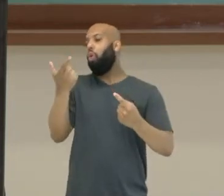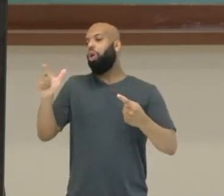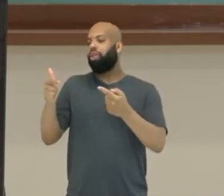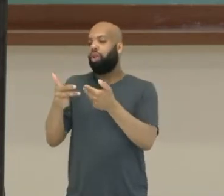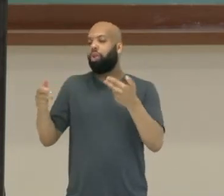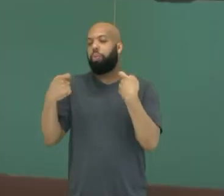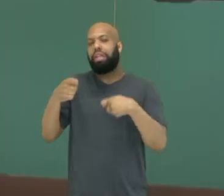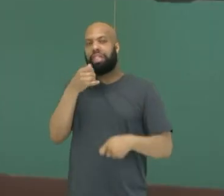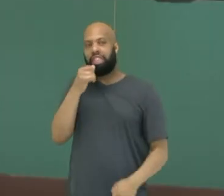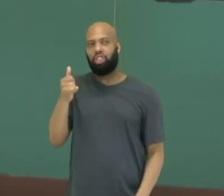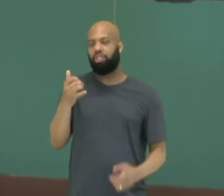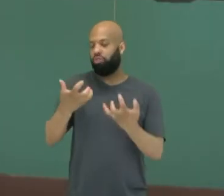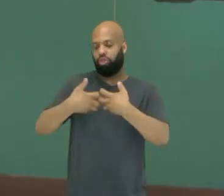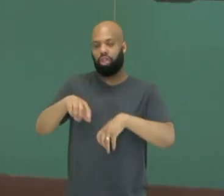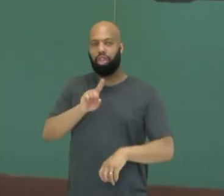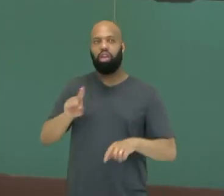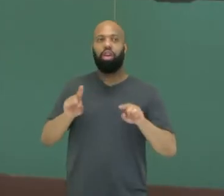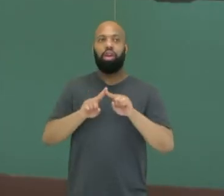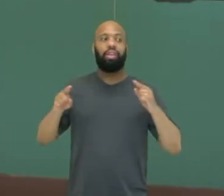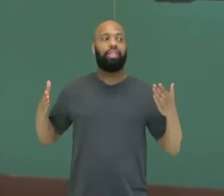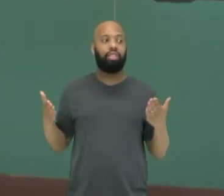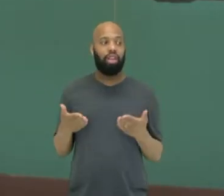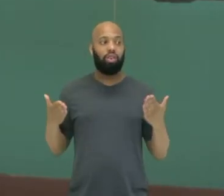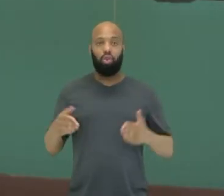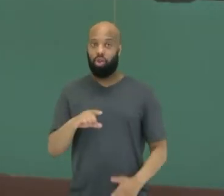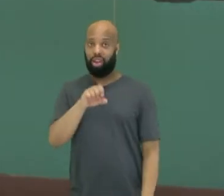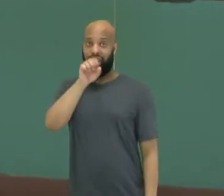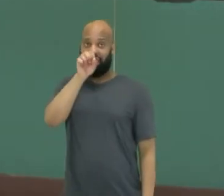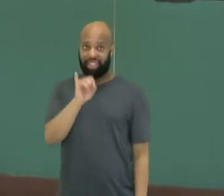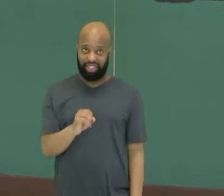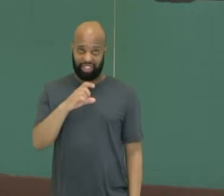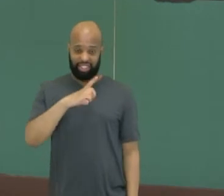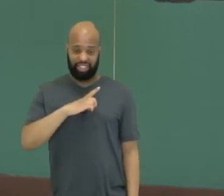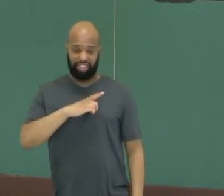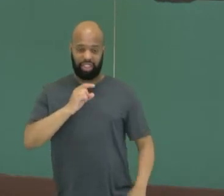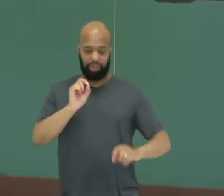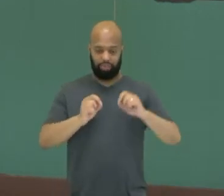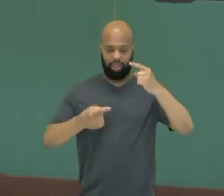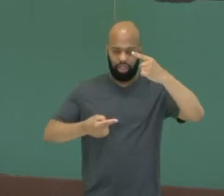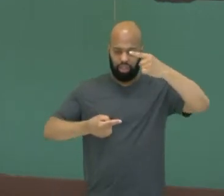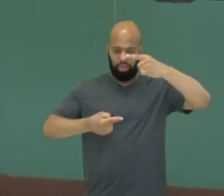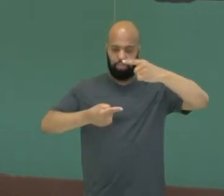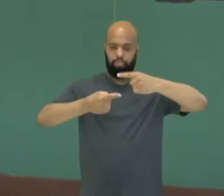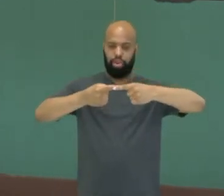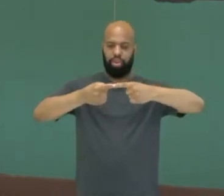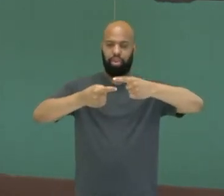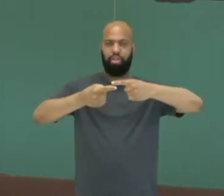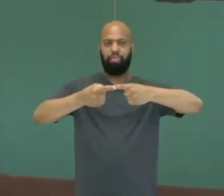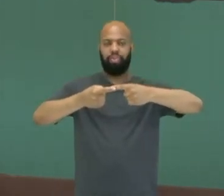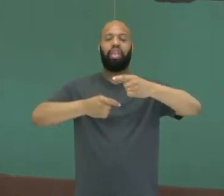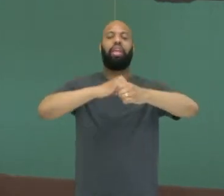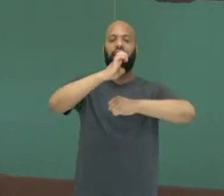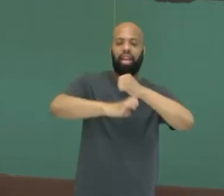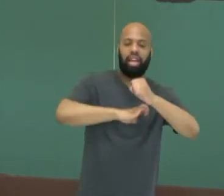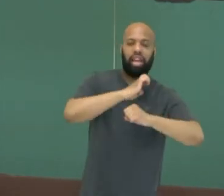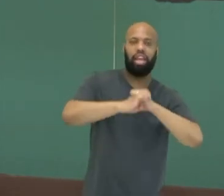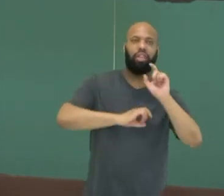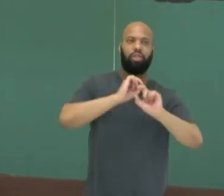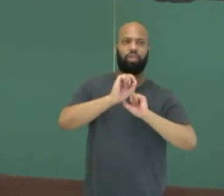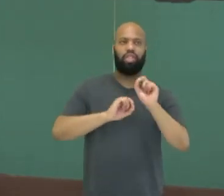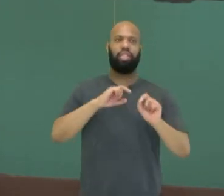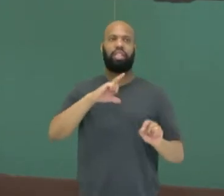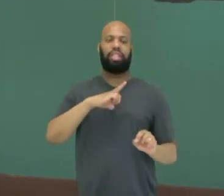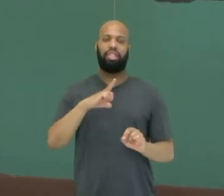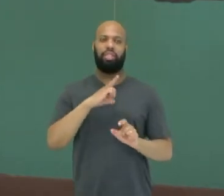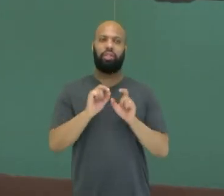funcionar. No circuito fechado, esses elétrons estão circulando, podendo acessar,